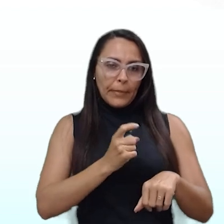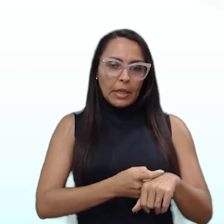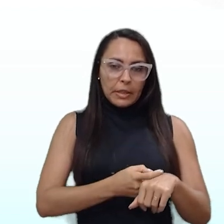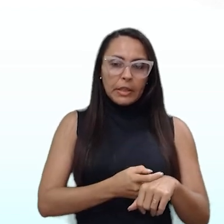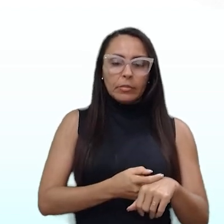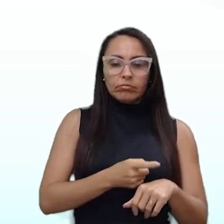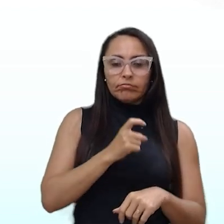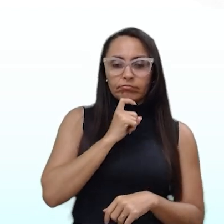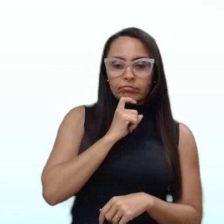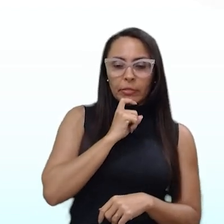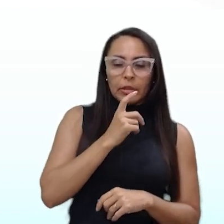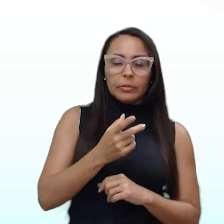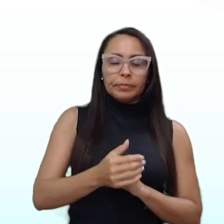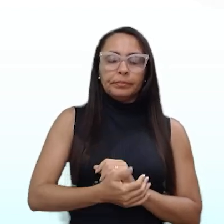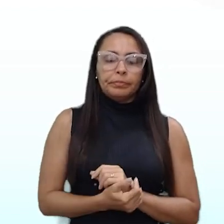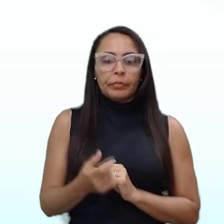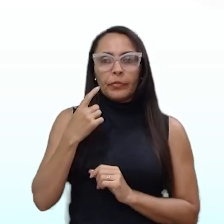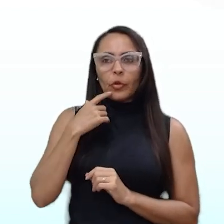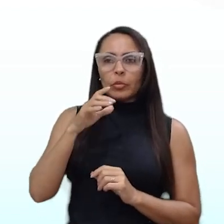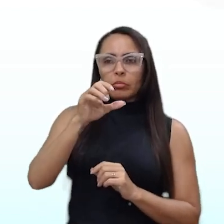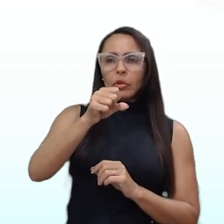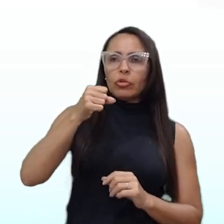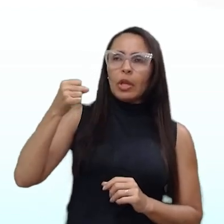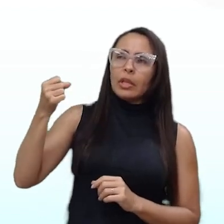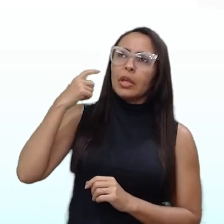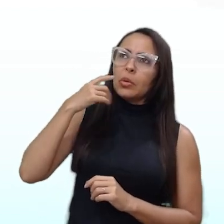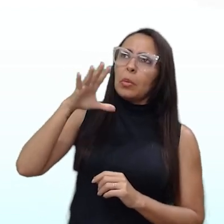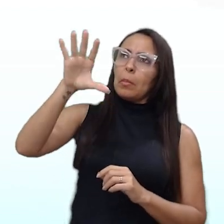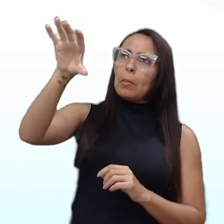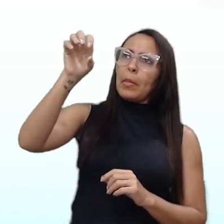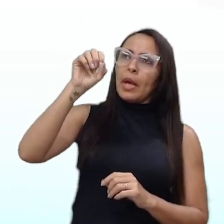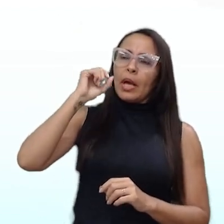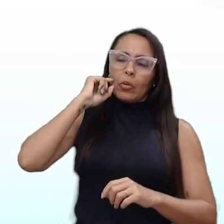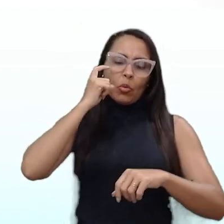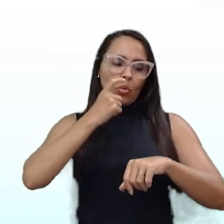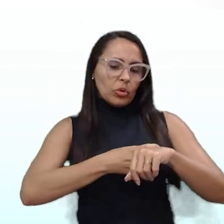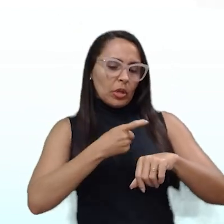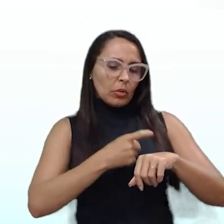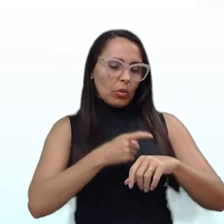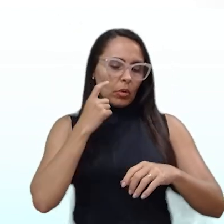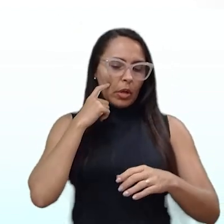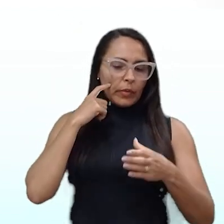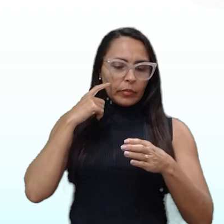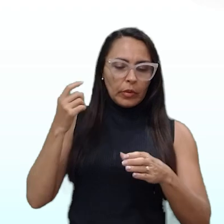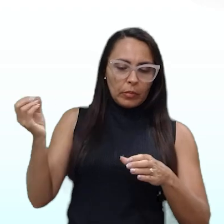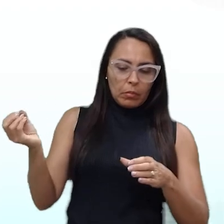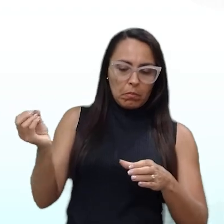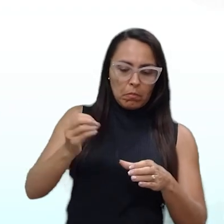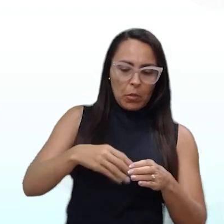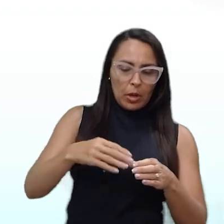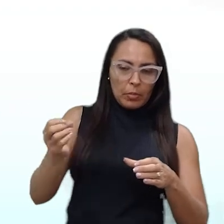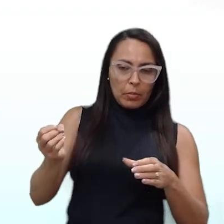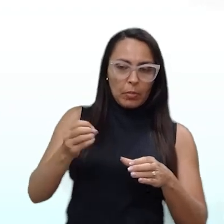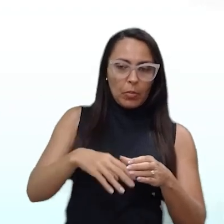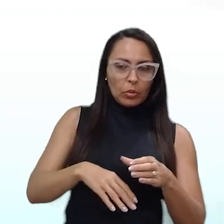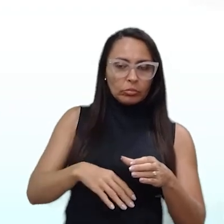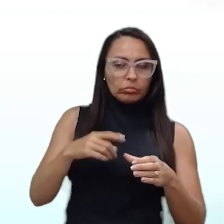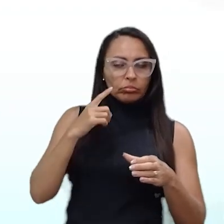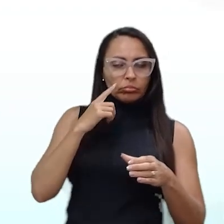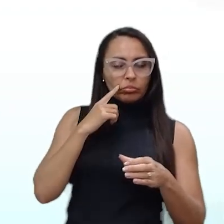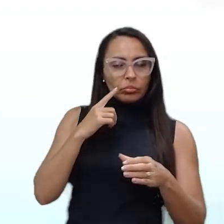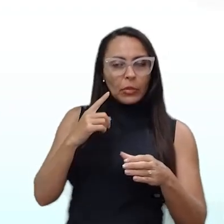agora na sua geladeira e pegasse uma pedrinha de gelo do freezer e botasse ela em um copinho e deixasse na pia. Você ia perceber